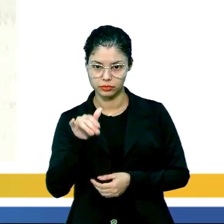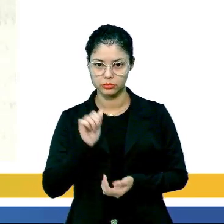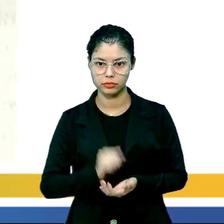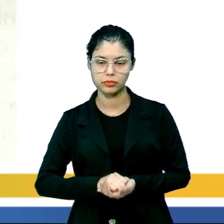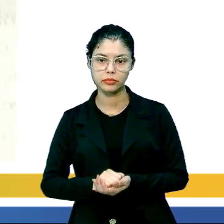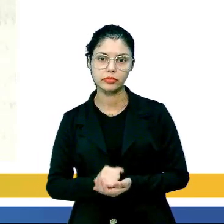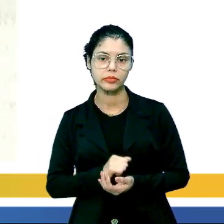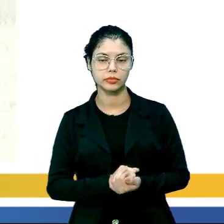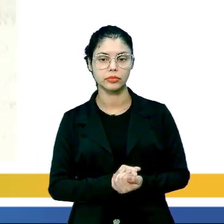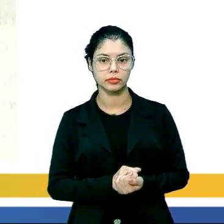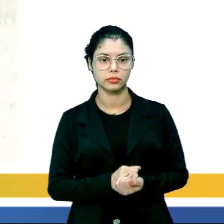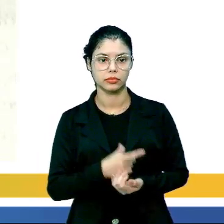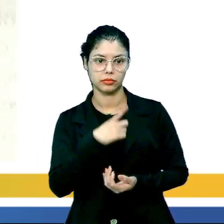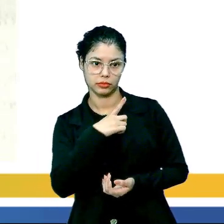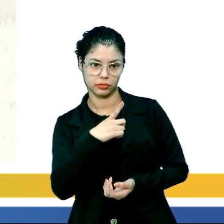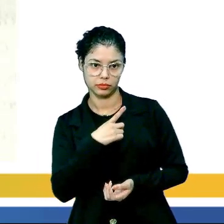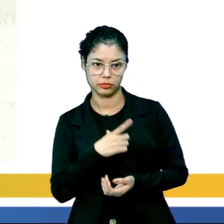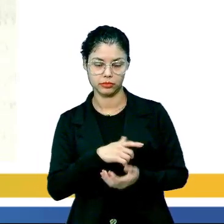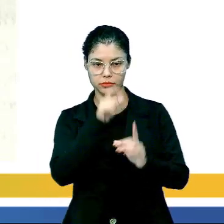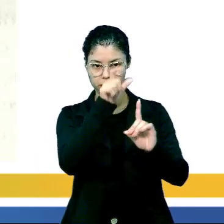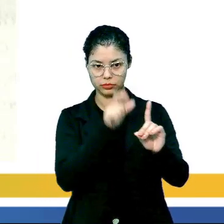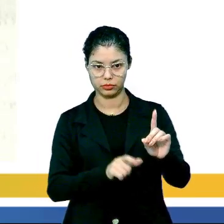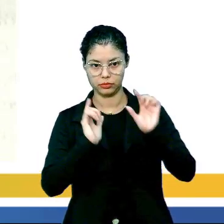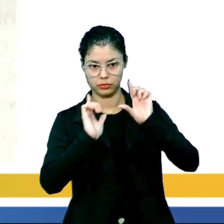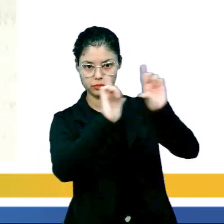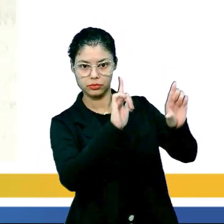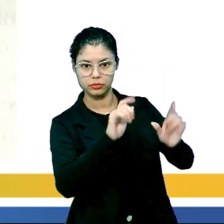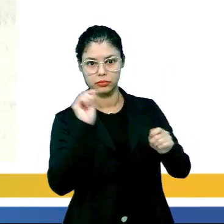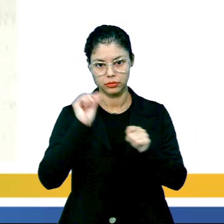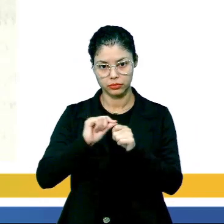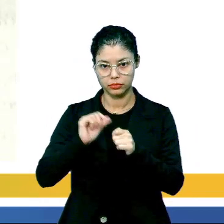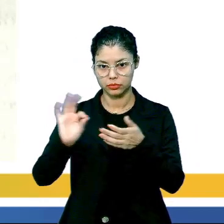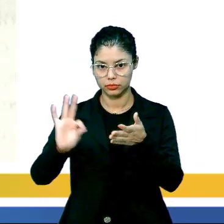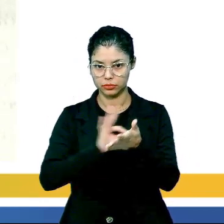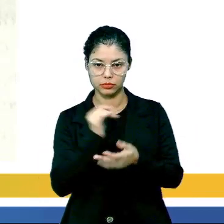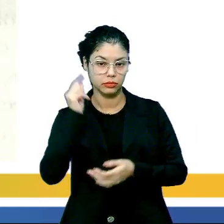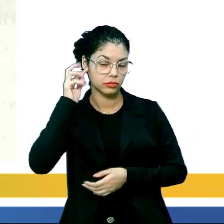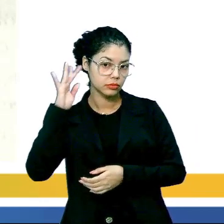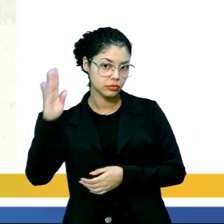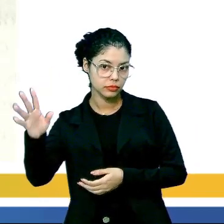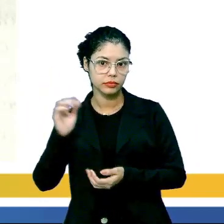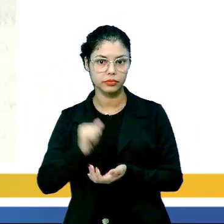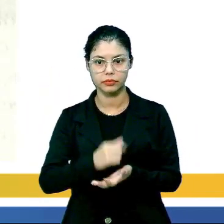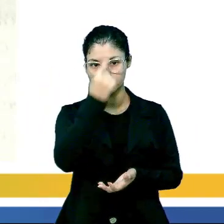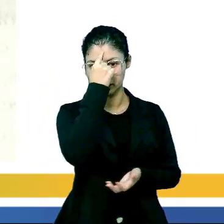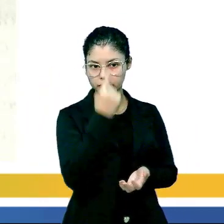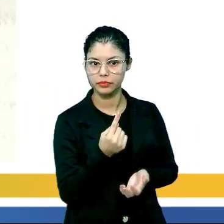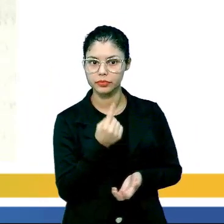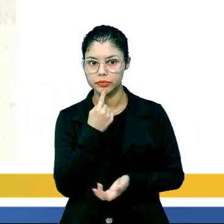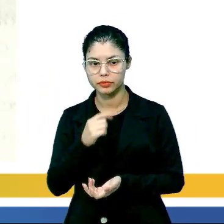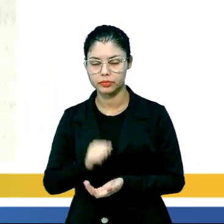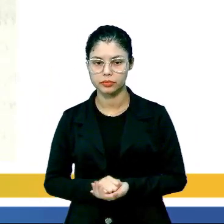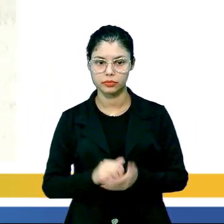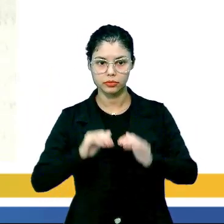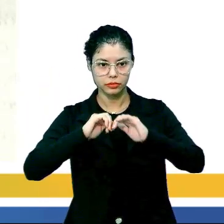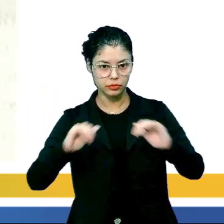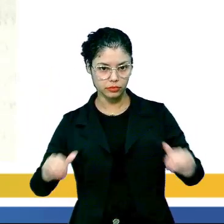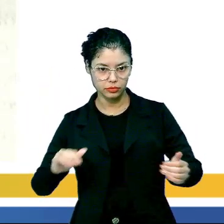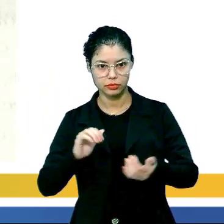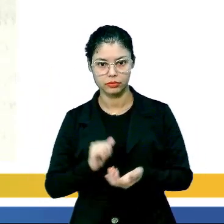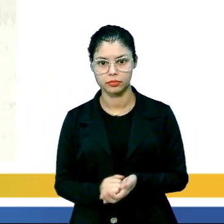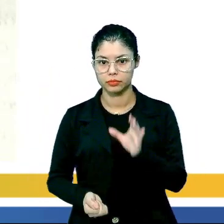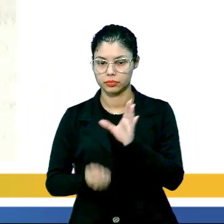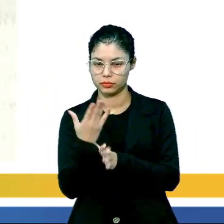Cindy Sherman, em sua série de retratos, elaborou uma interessante reflexão acerca